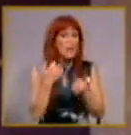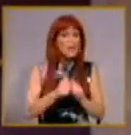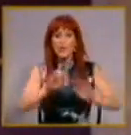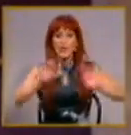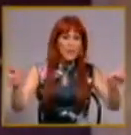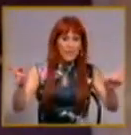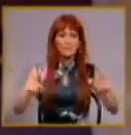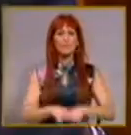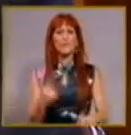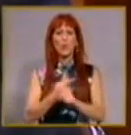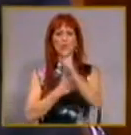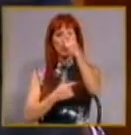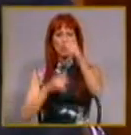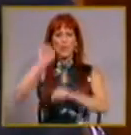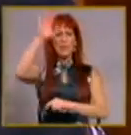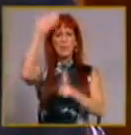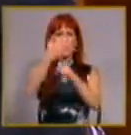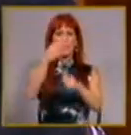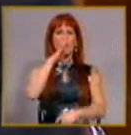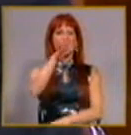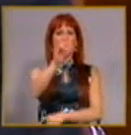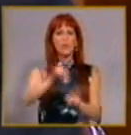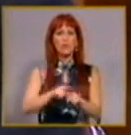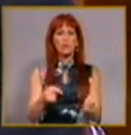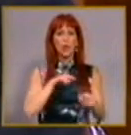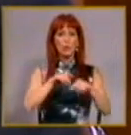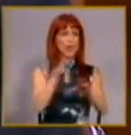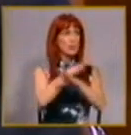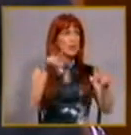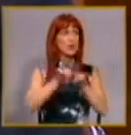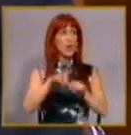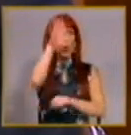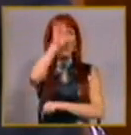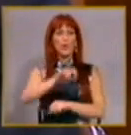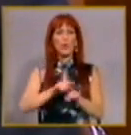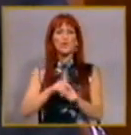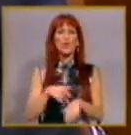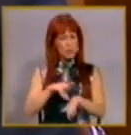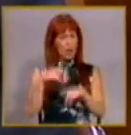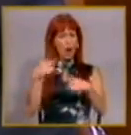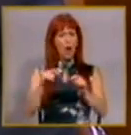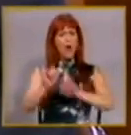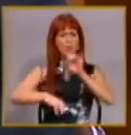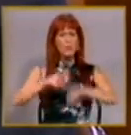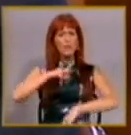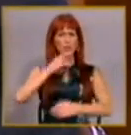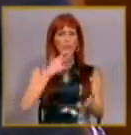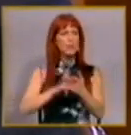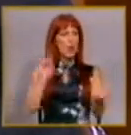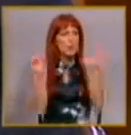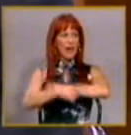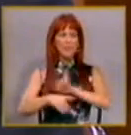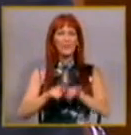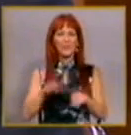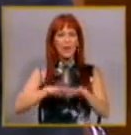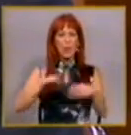esconder. Duas coisas. A primeira, para lhe dizer que nem os deputados da maioria, nem o governo, são insensíveis àquilo que se passa no país real. Pelo contrário.